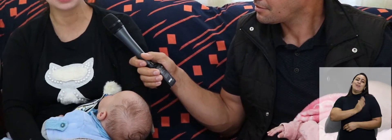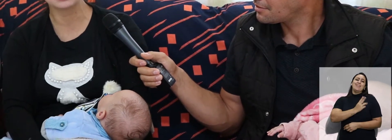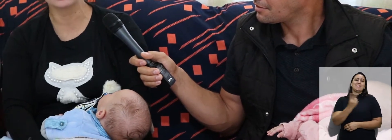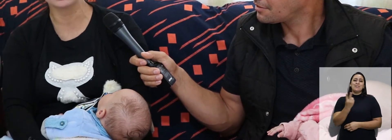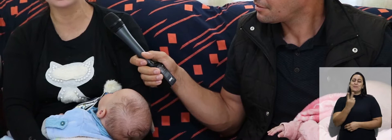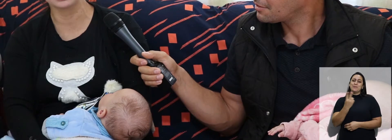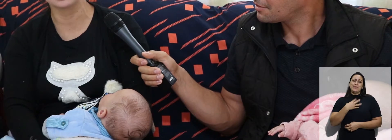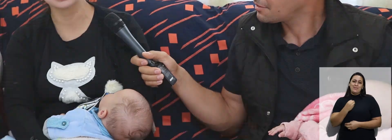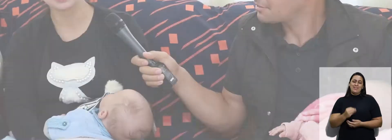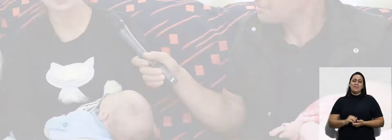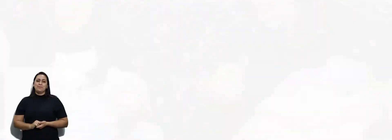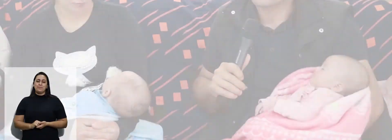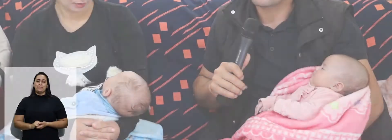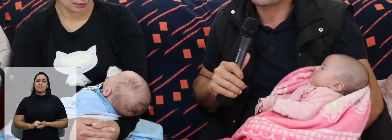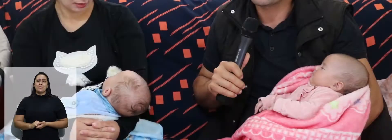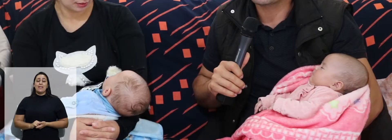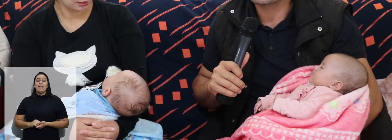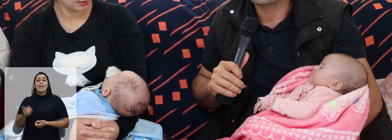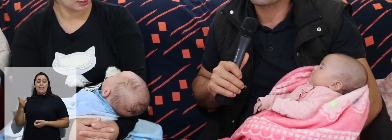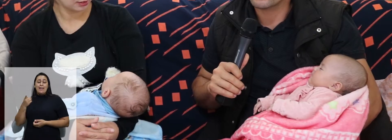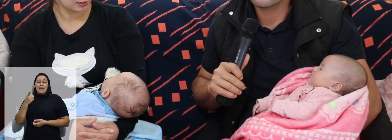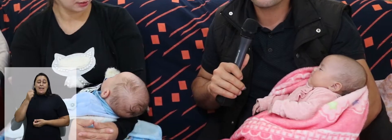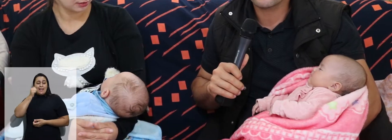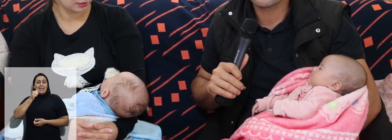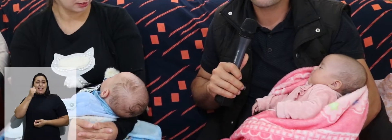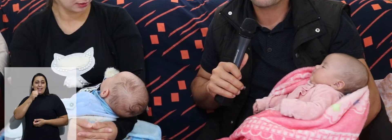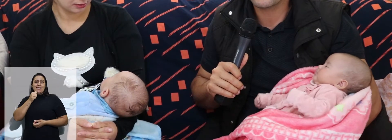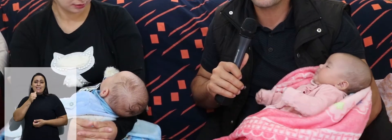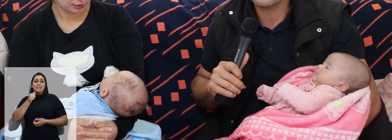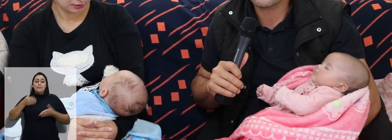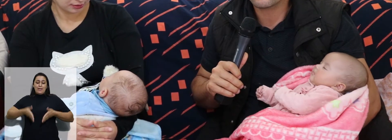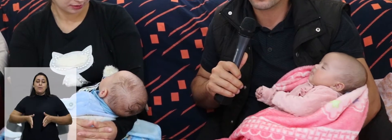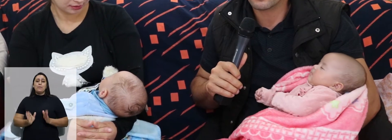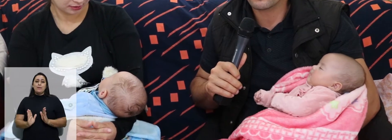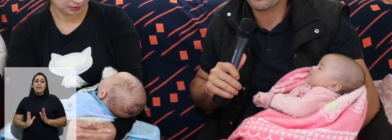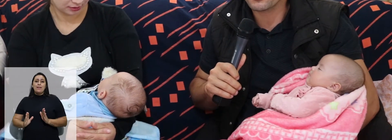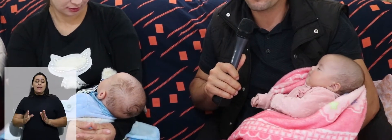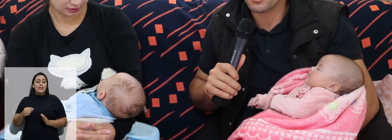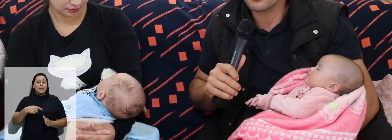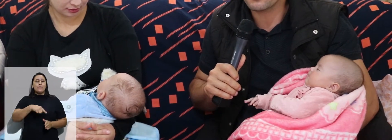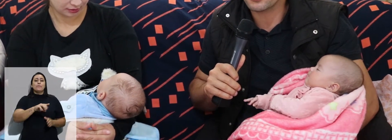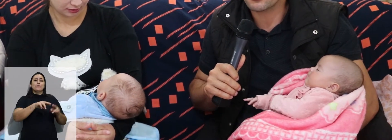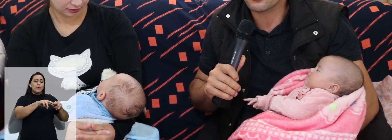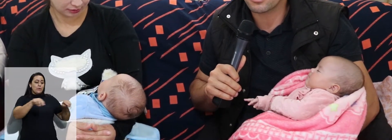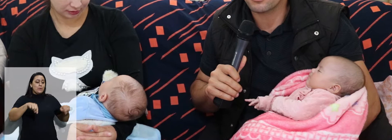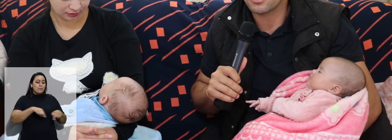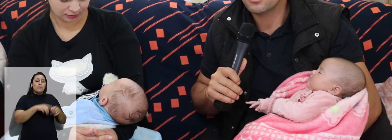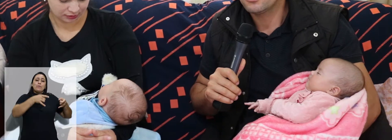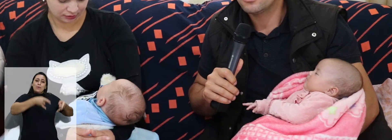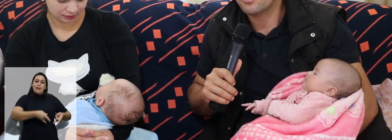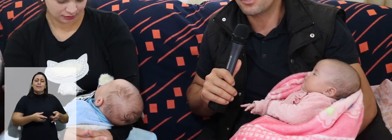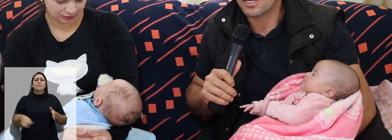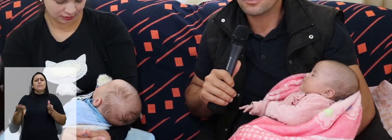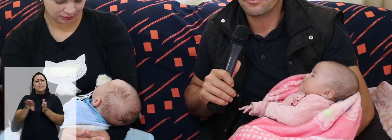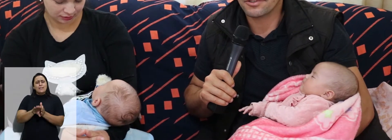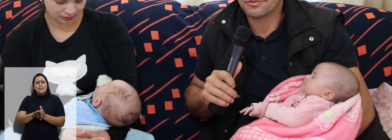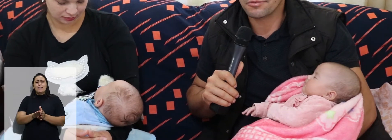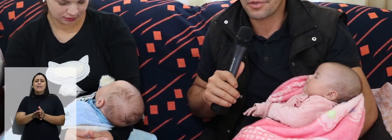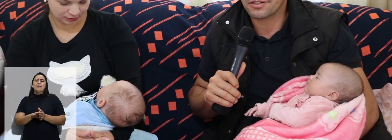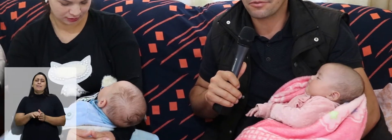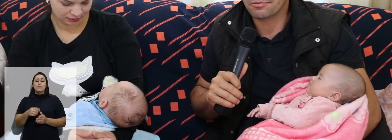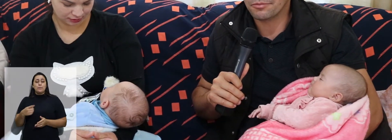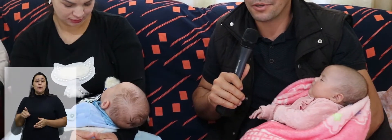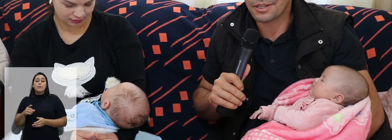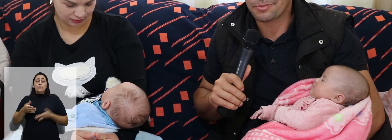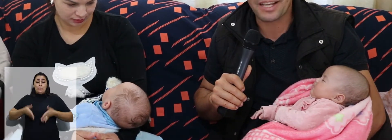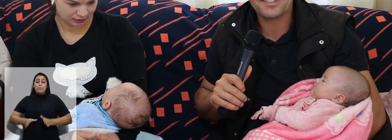ouvir o coração dos meus filhos. Quando eu tinha descido do quarto, eu pedi, eu cheguei depois do parto, que eu tava em casa, foi